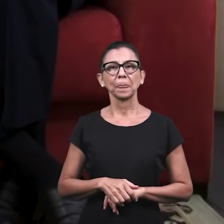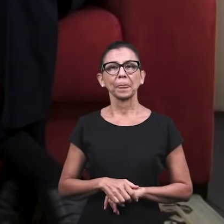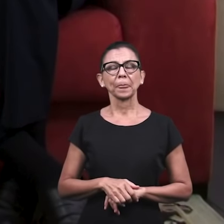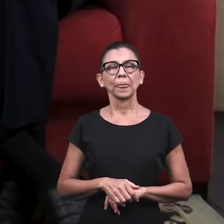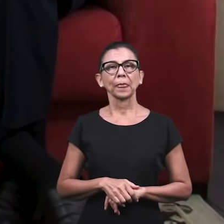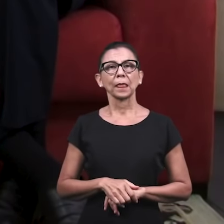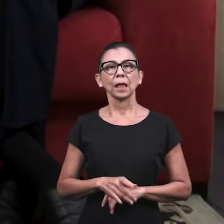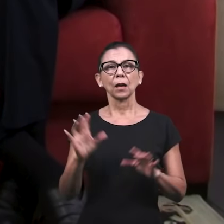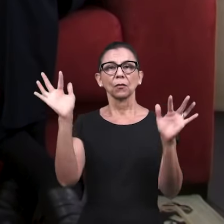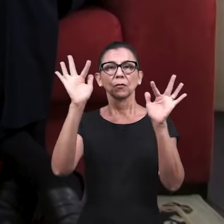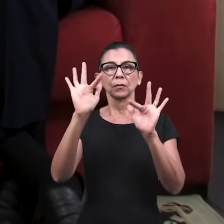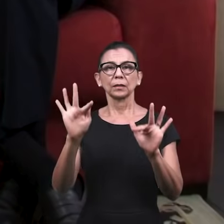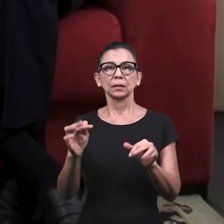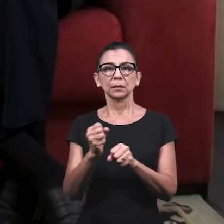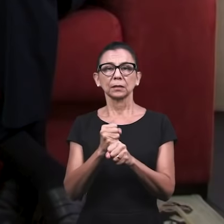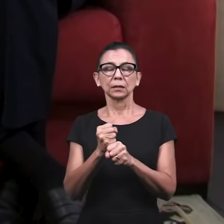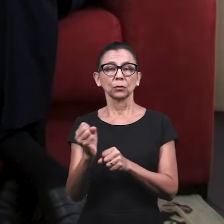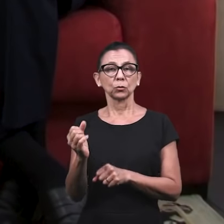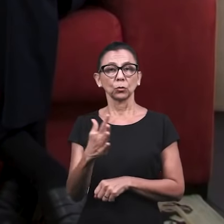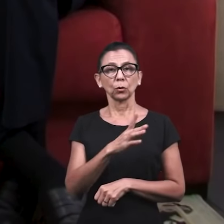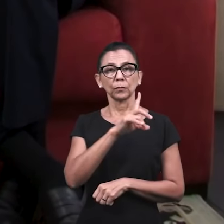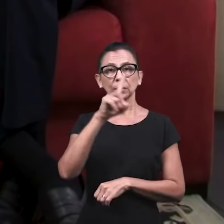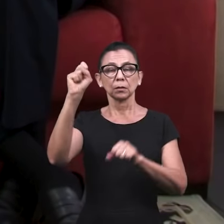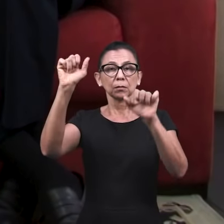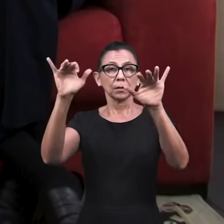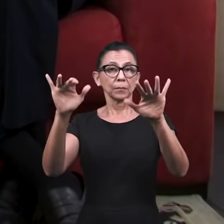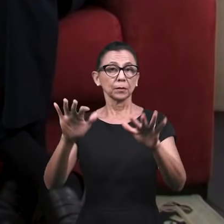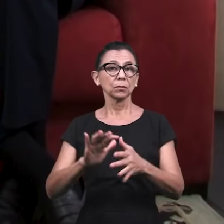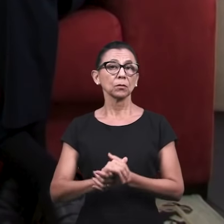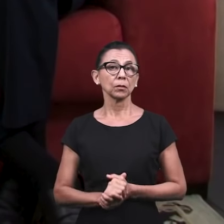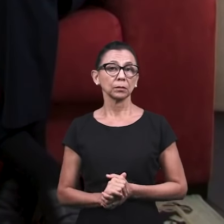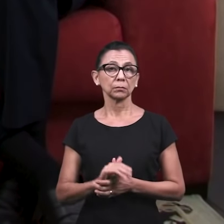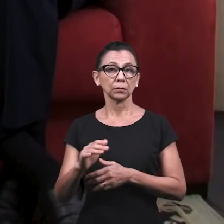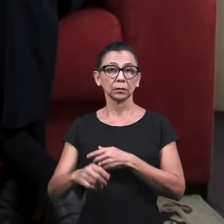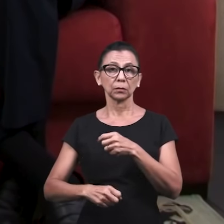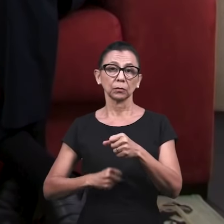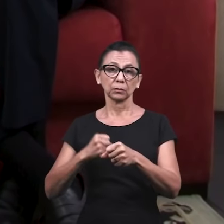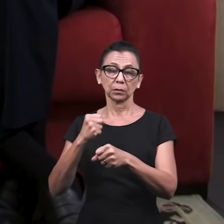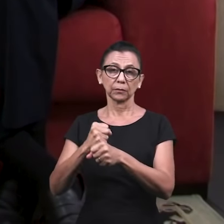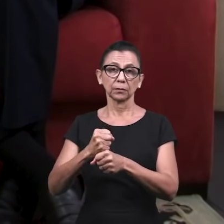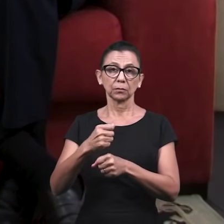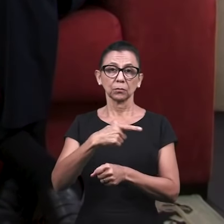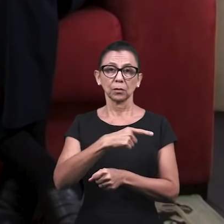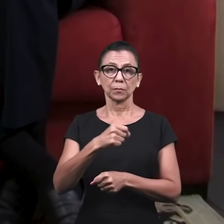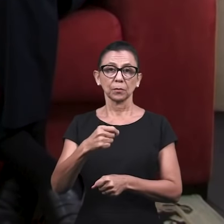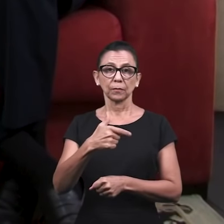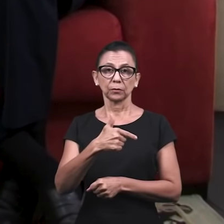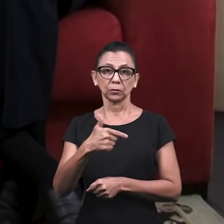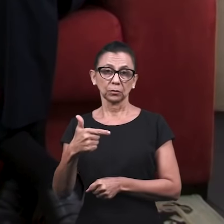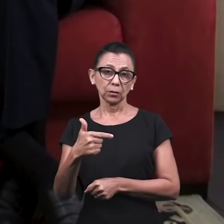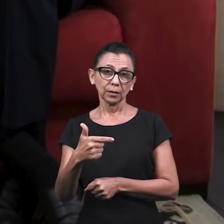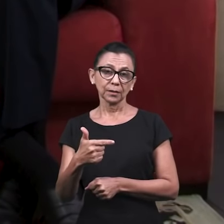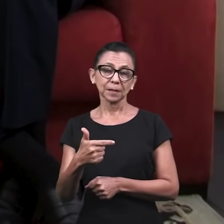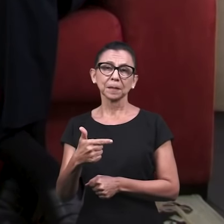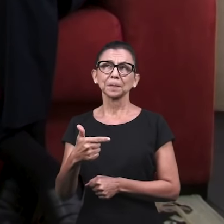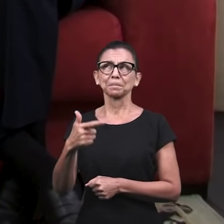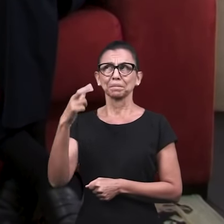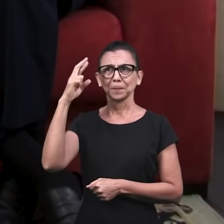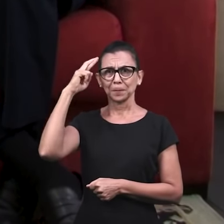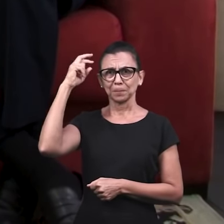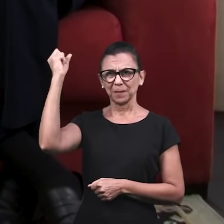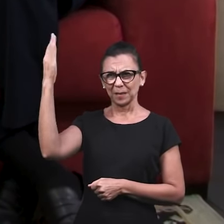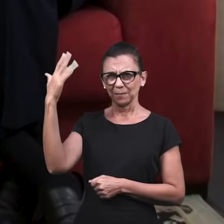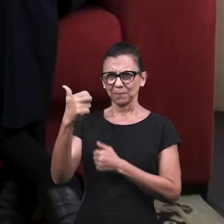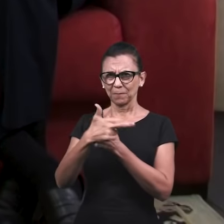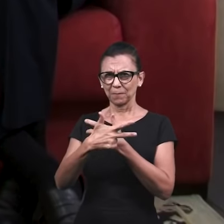possa abençoar a vida de cada um dos nossos irmãos e que 2022 seja um ano de revelação de muitos